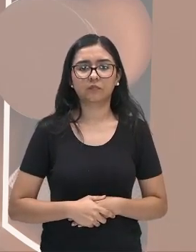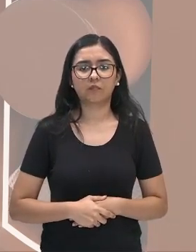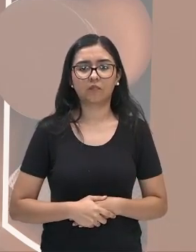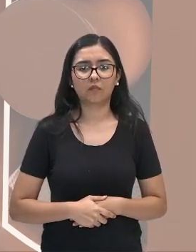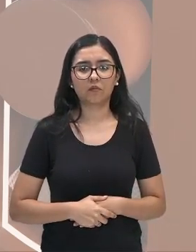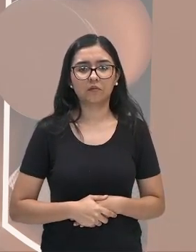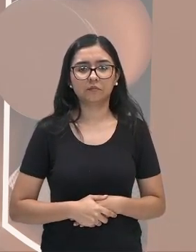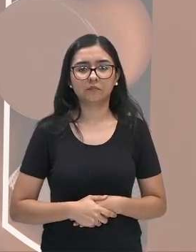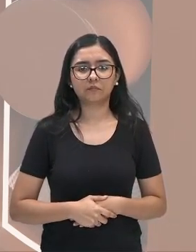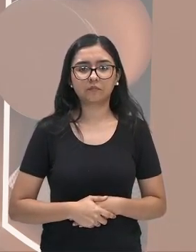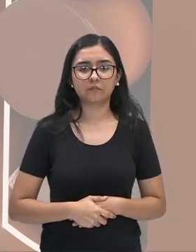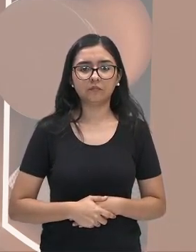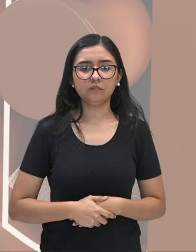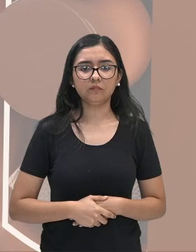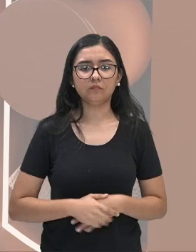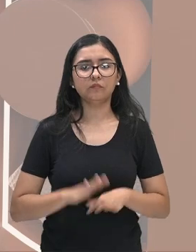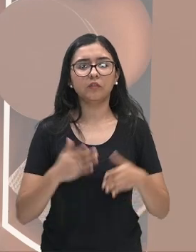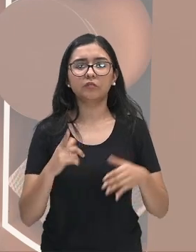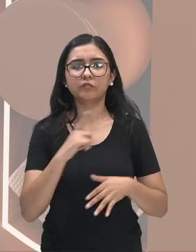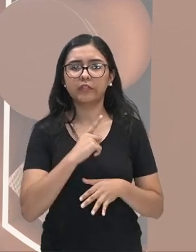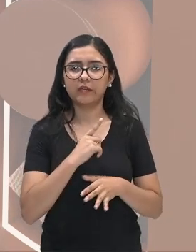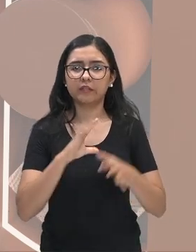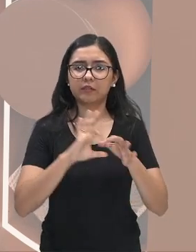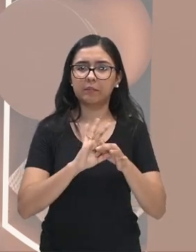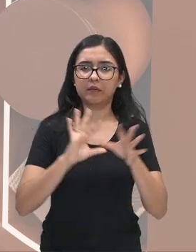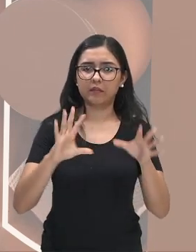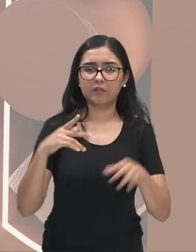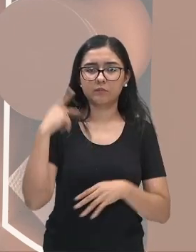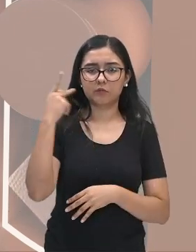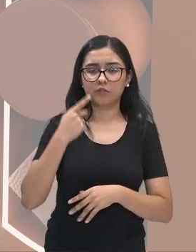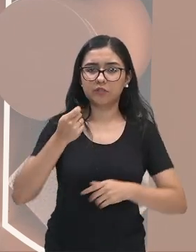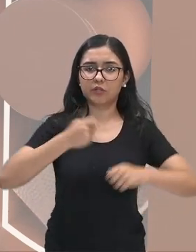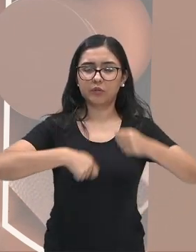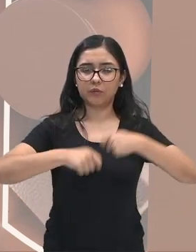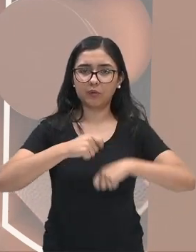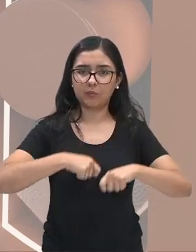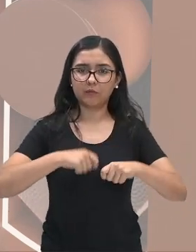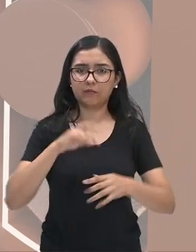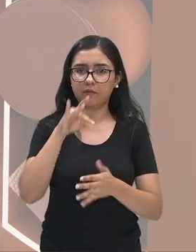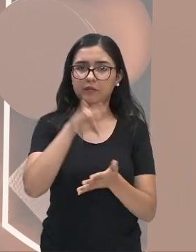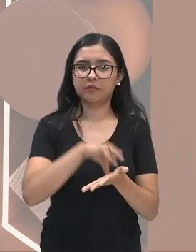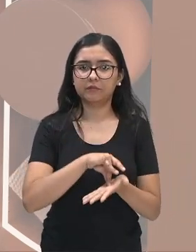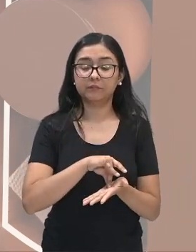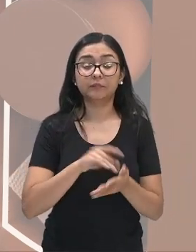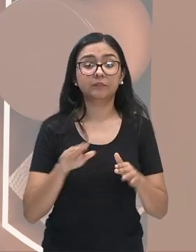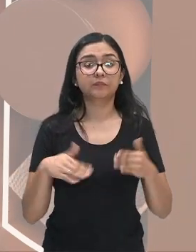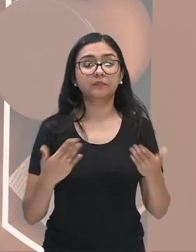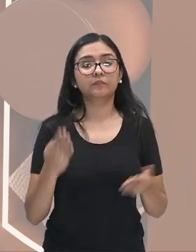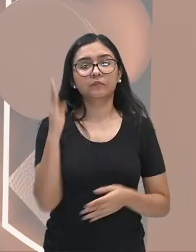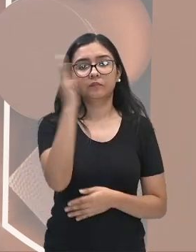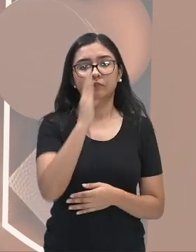questão das nossas liberdades políticas e econômicas? Então, o Brasil